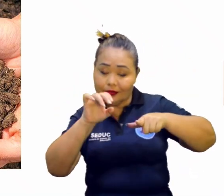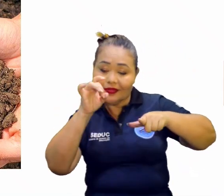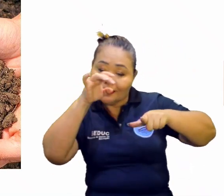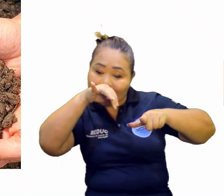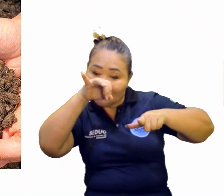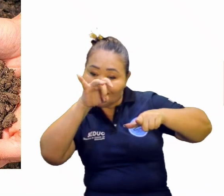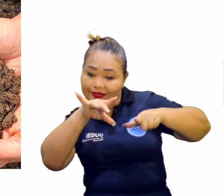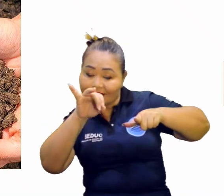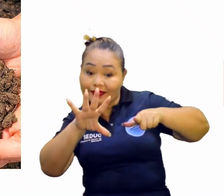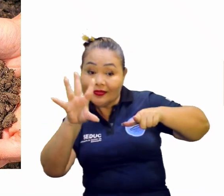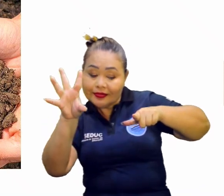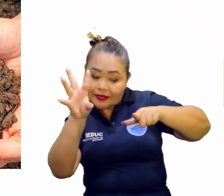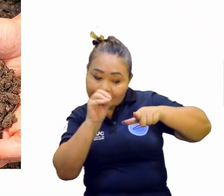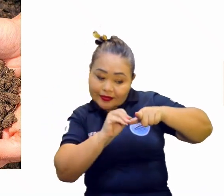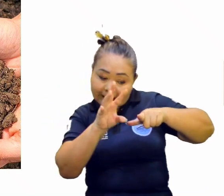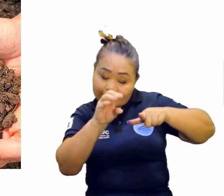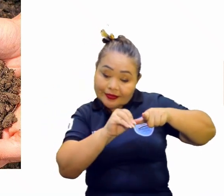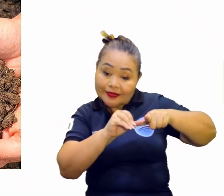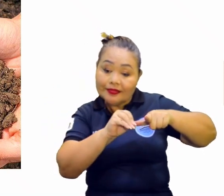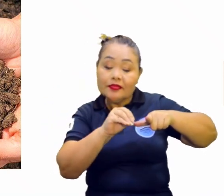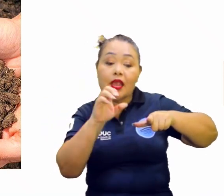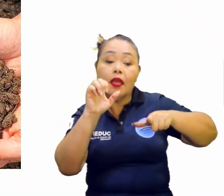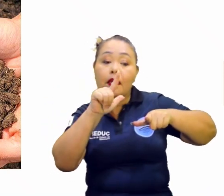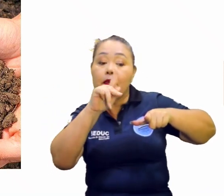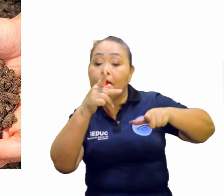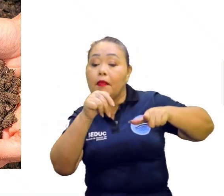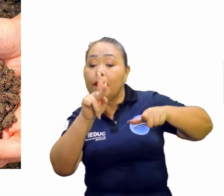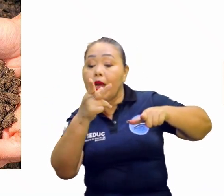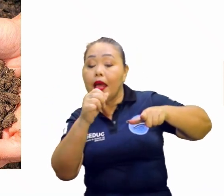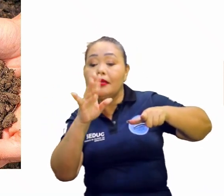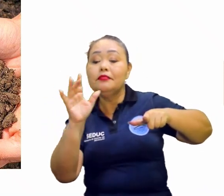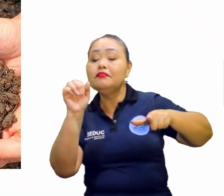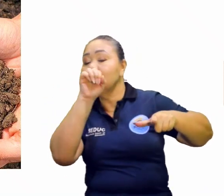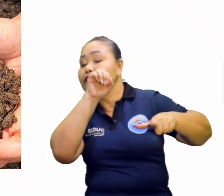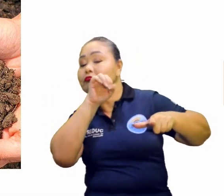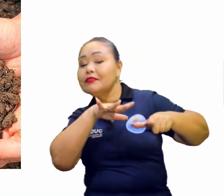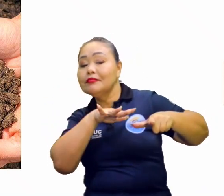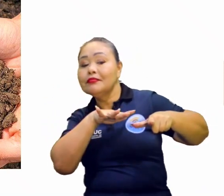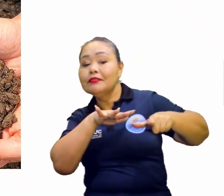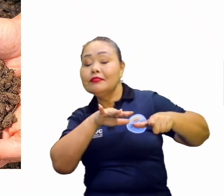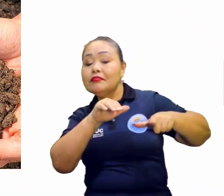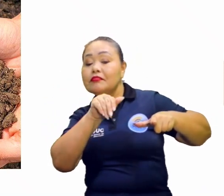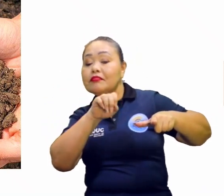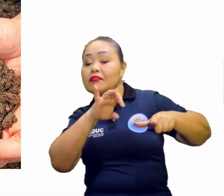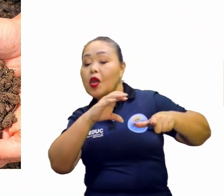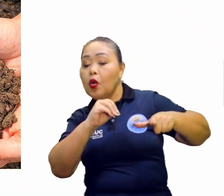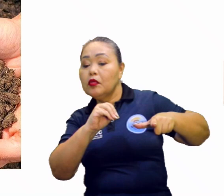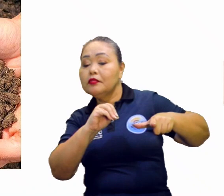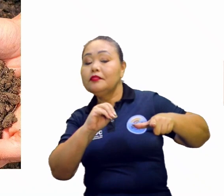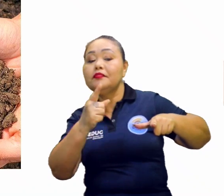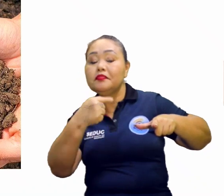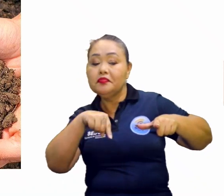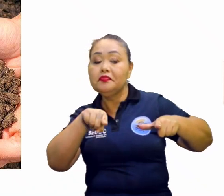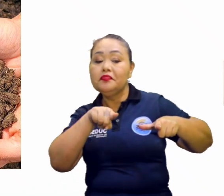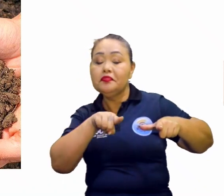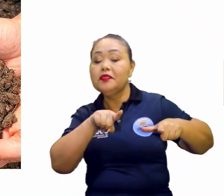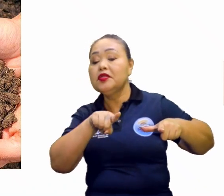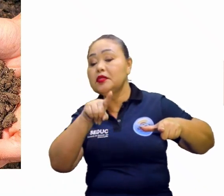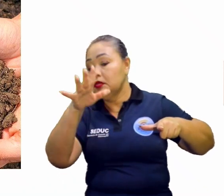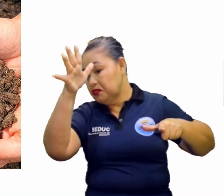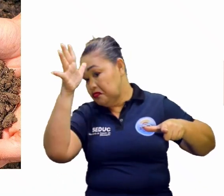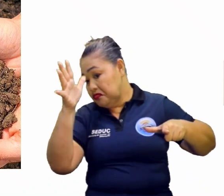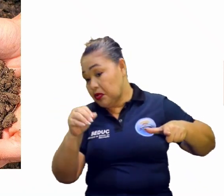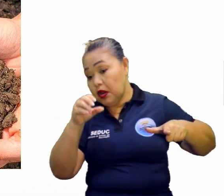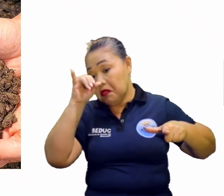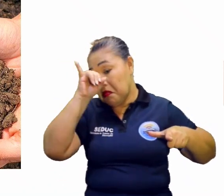ao solo de quê? De palhas, vários vegetais. Esterco, que você pode ter também de galinha, de porco, de gado,